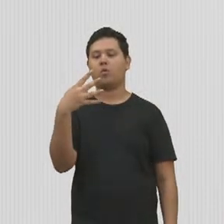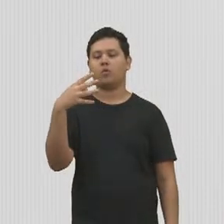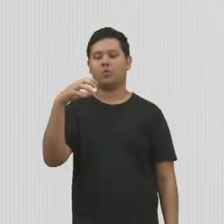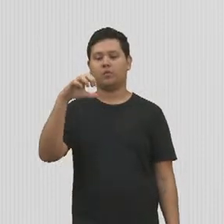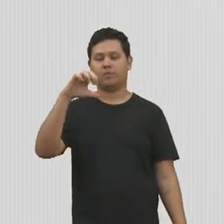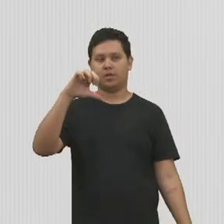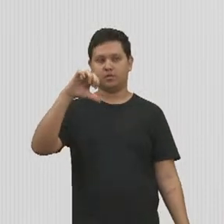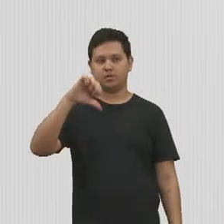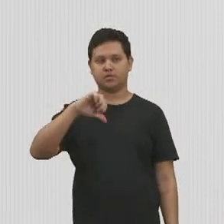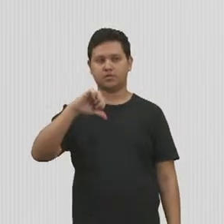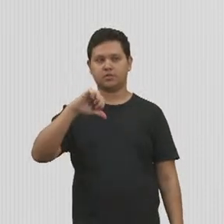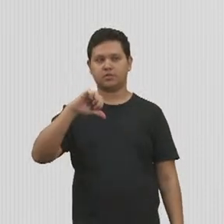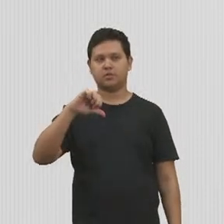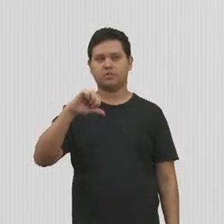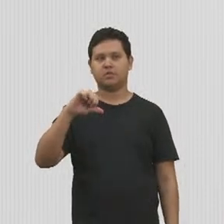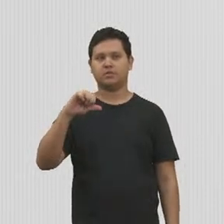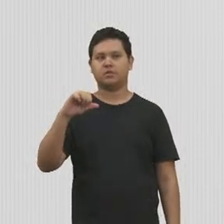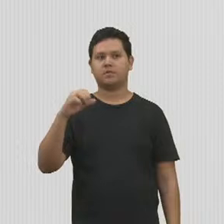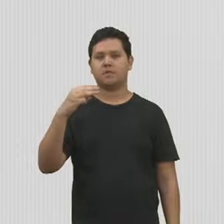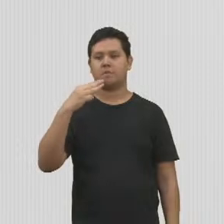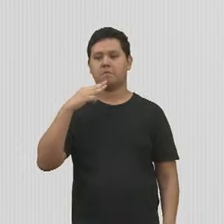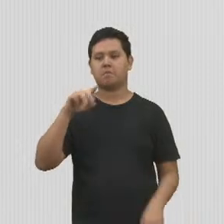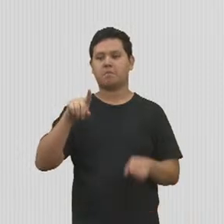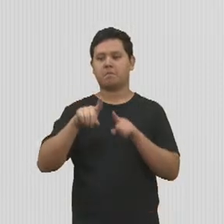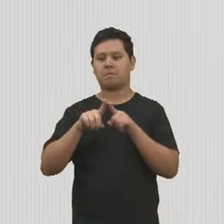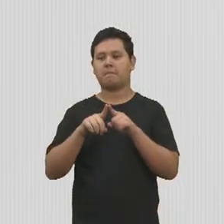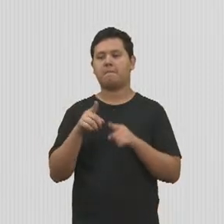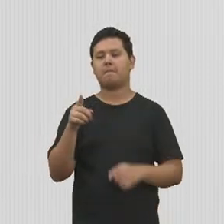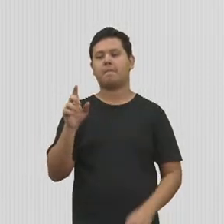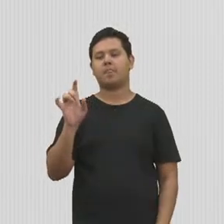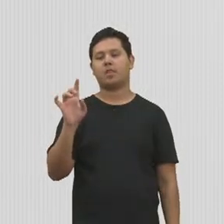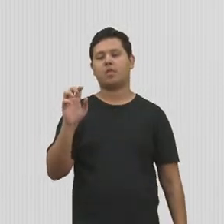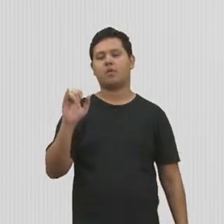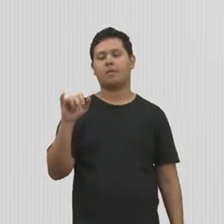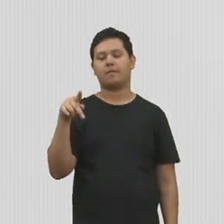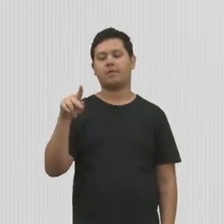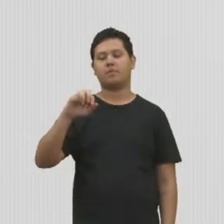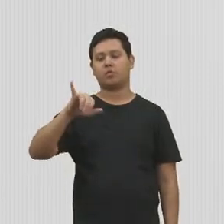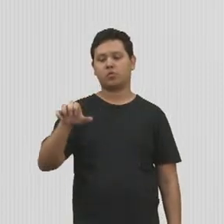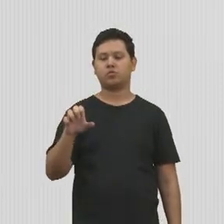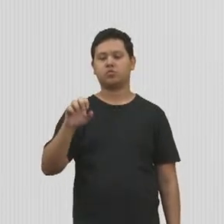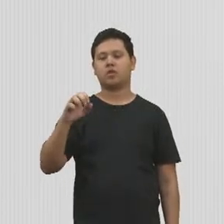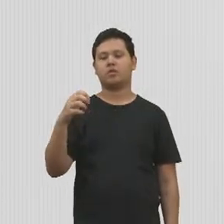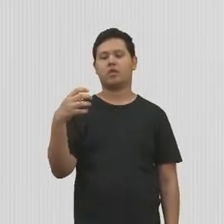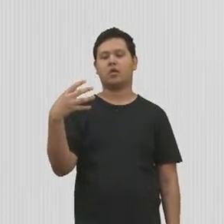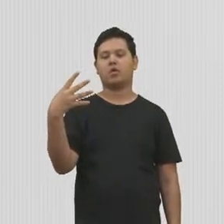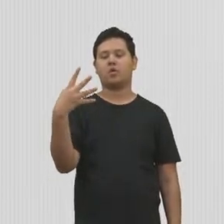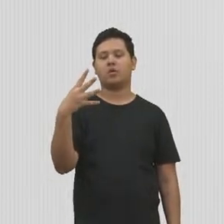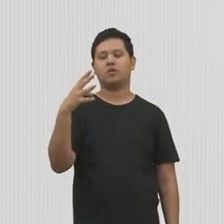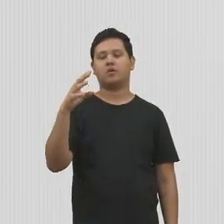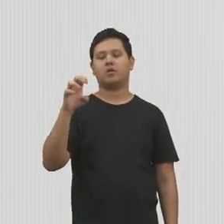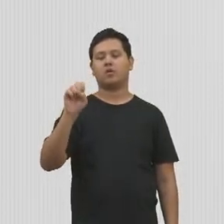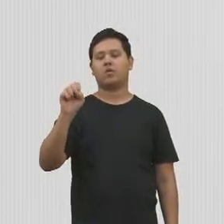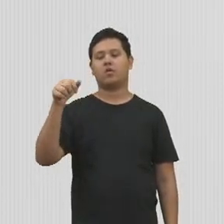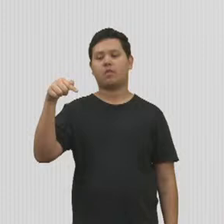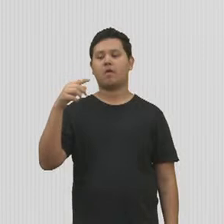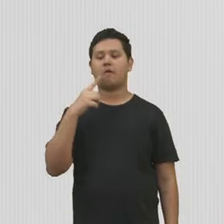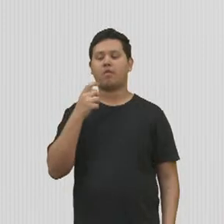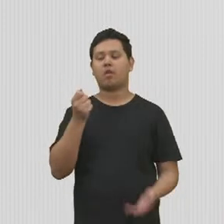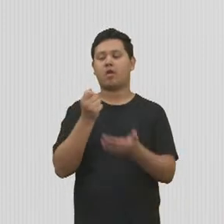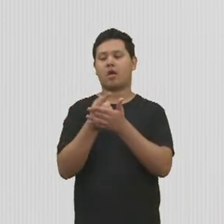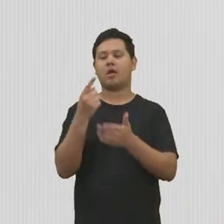gastamos 46. As autarquias, SAI, SRJ e PMJ. Previmos 487,